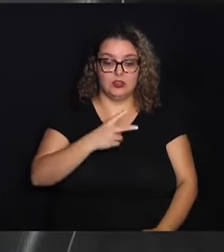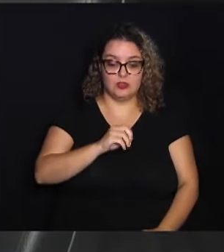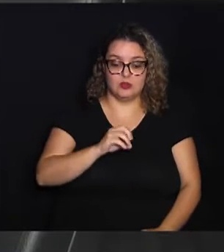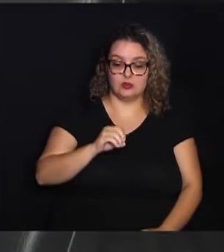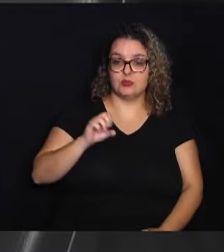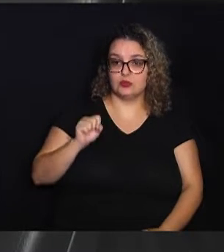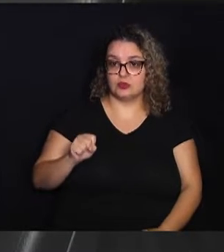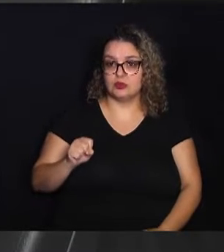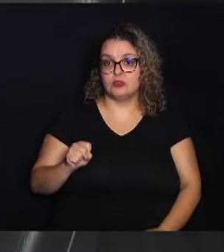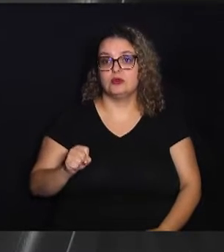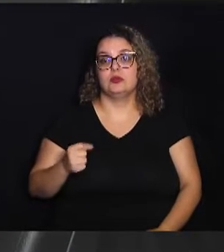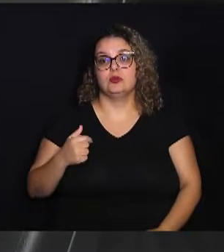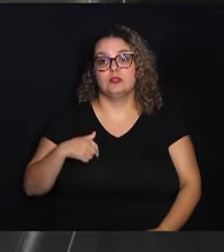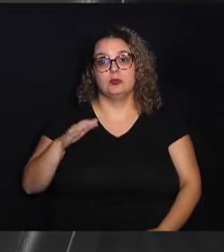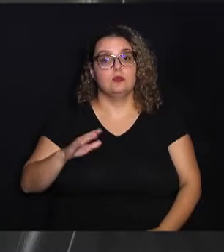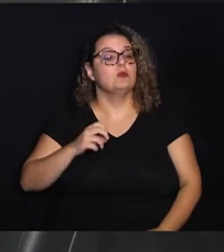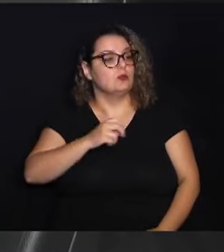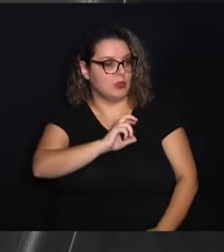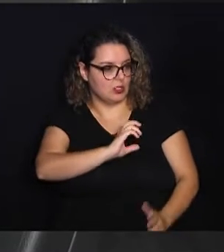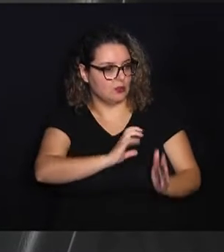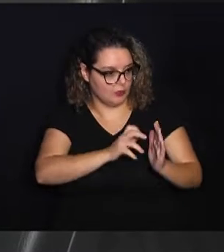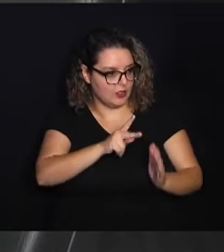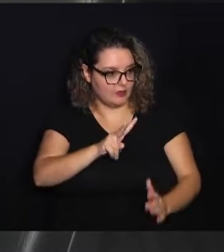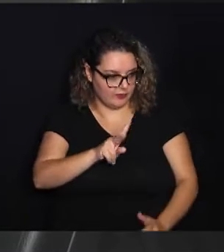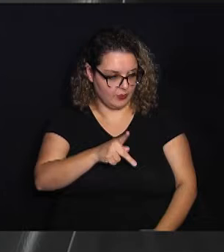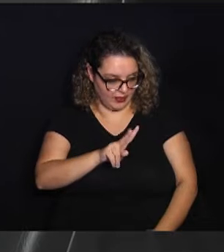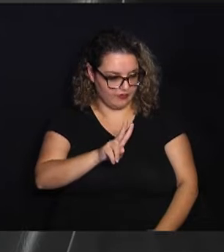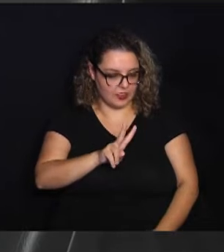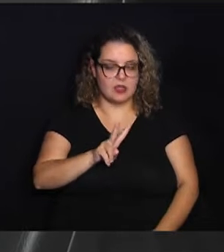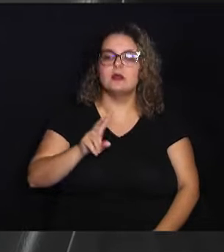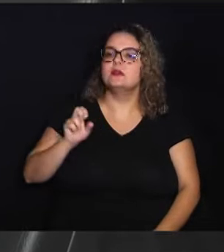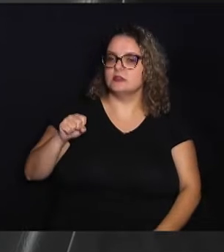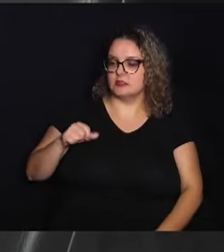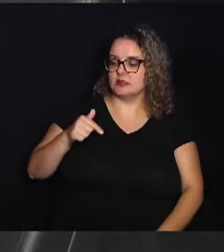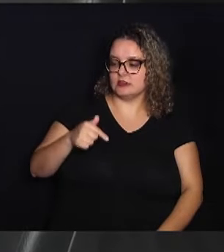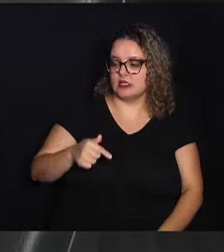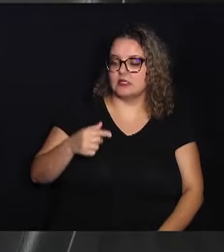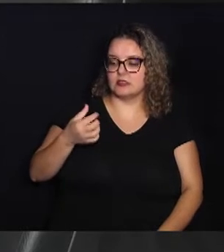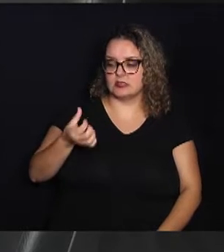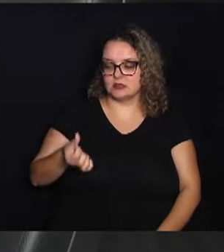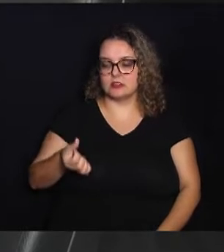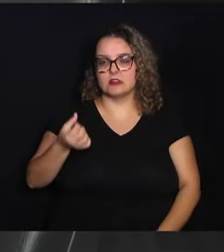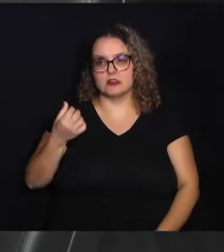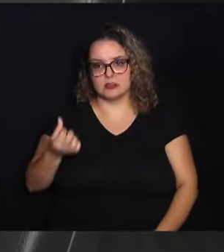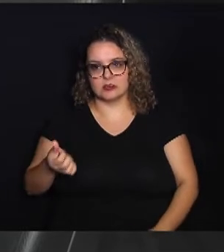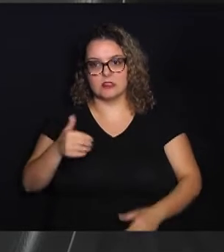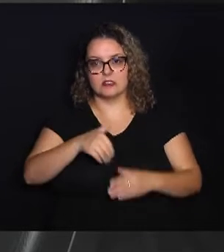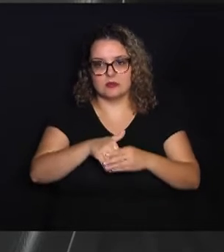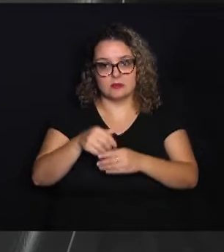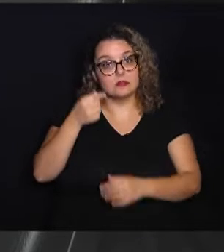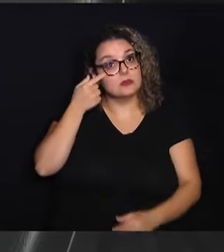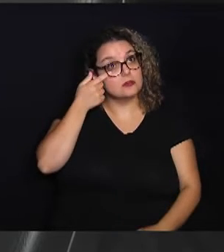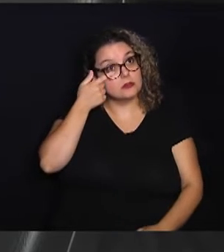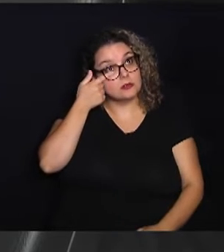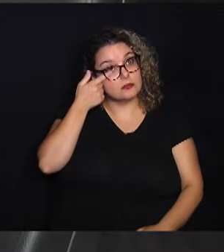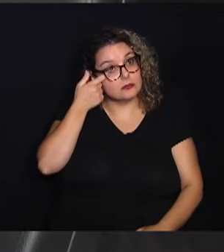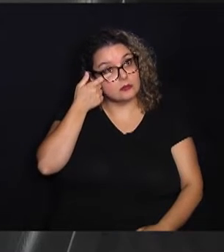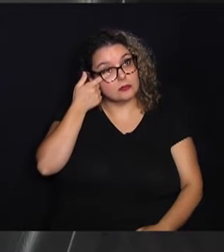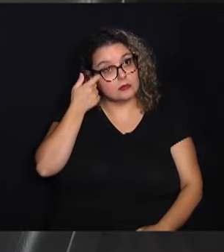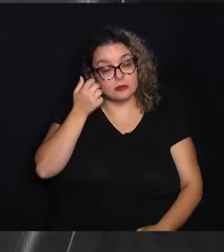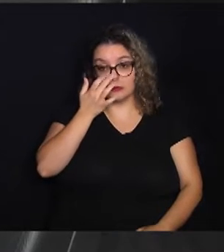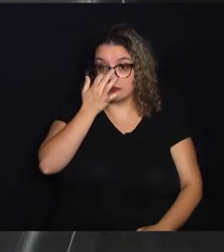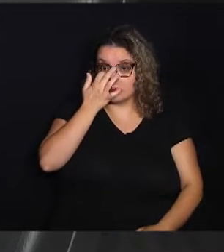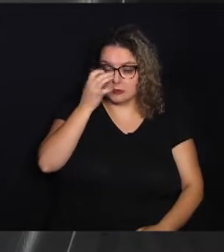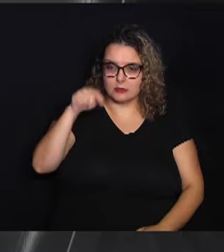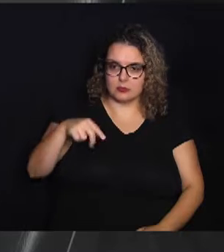Então em 2008 fui candidato pelo PV. Tive 766 votos e naquele momento